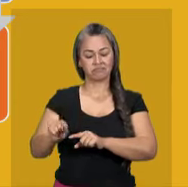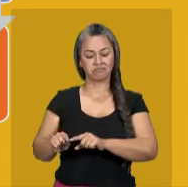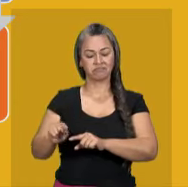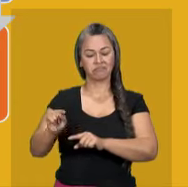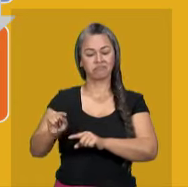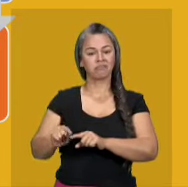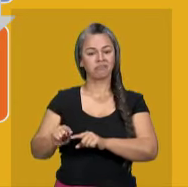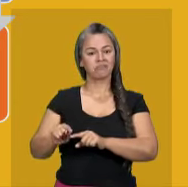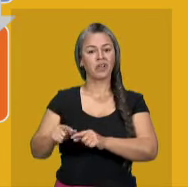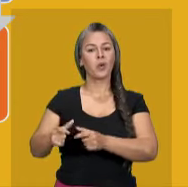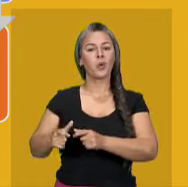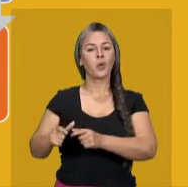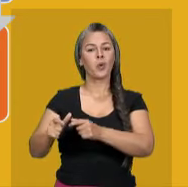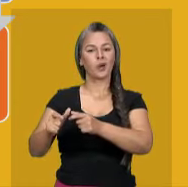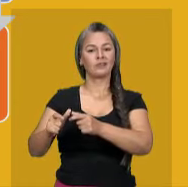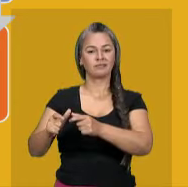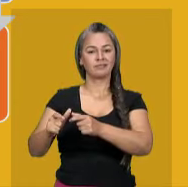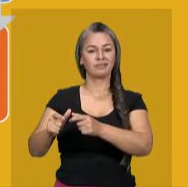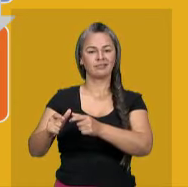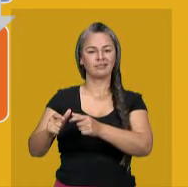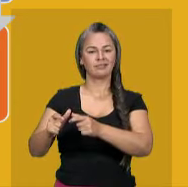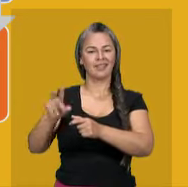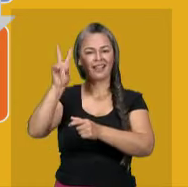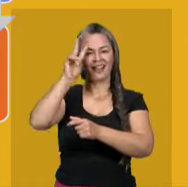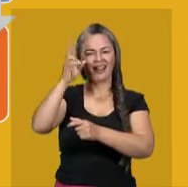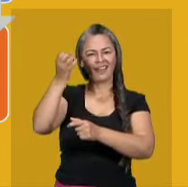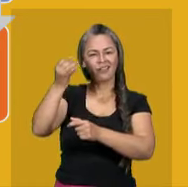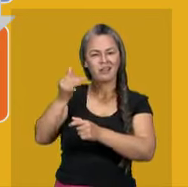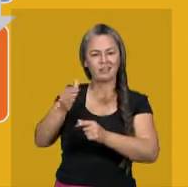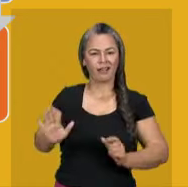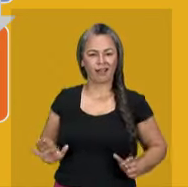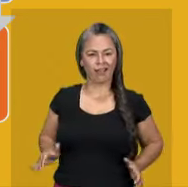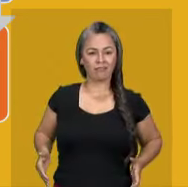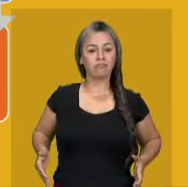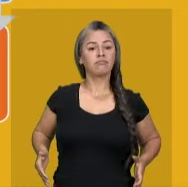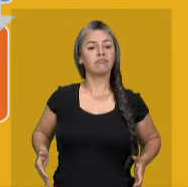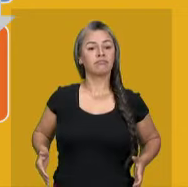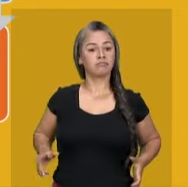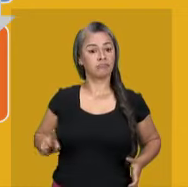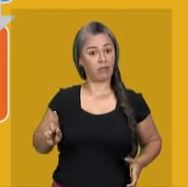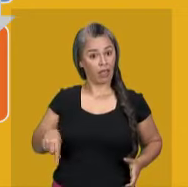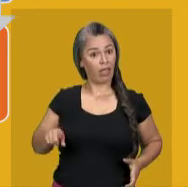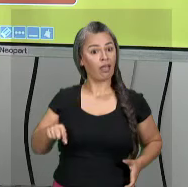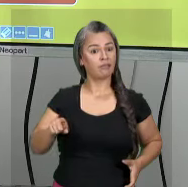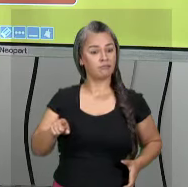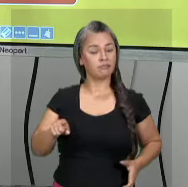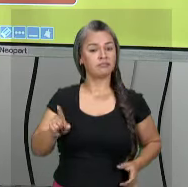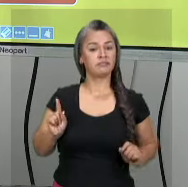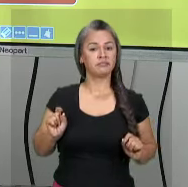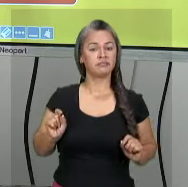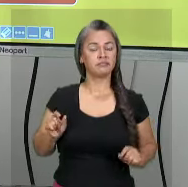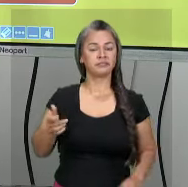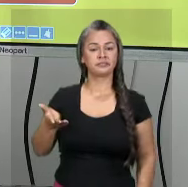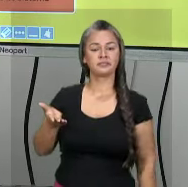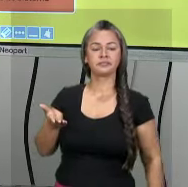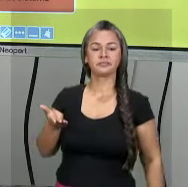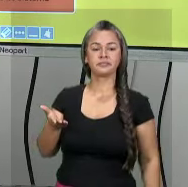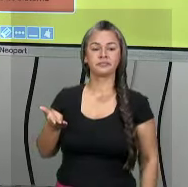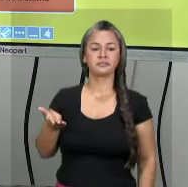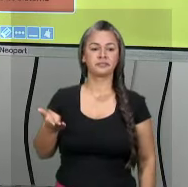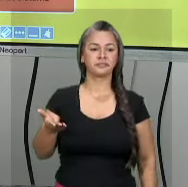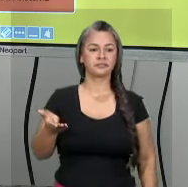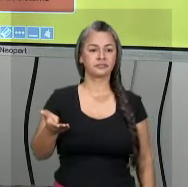são aqueles ossos da bacia que eu estava comentando com vocês. Vai formar os ossos da bacia.